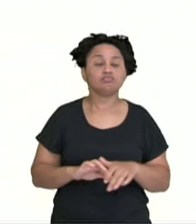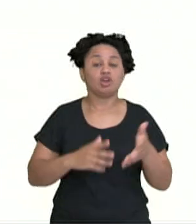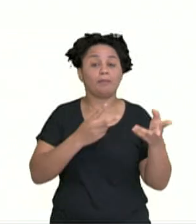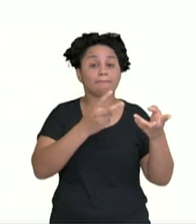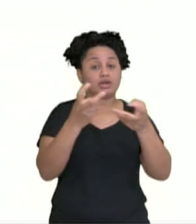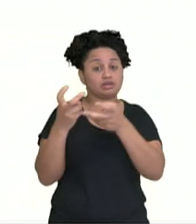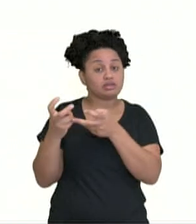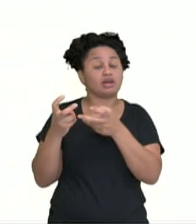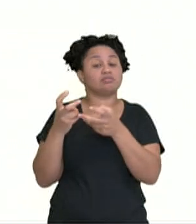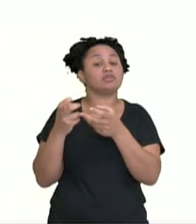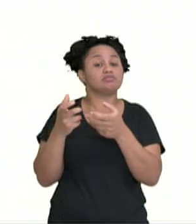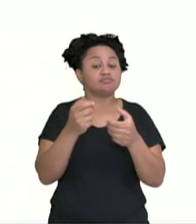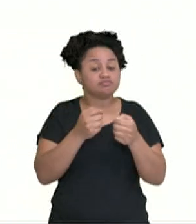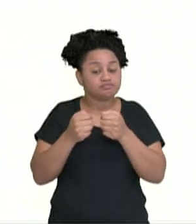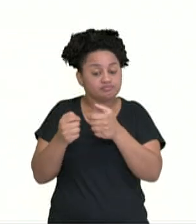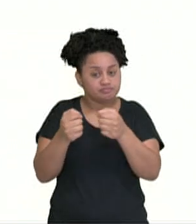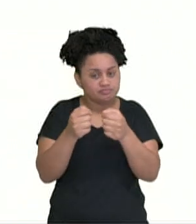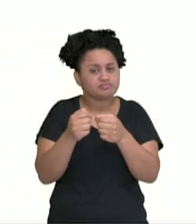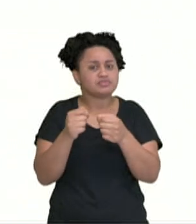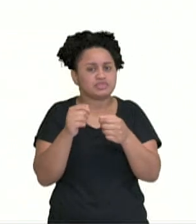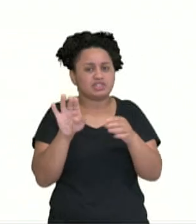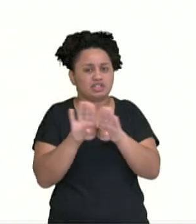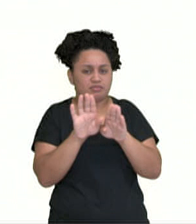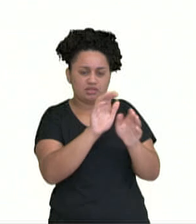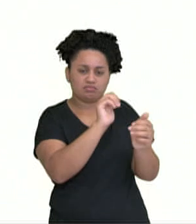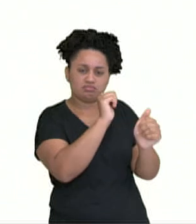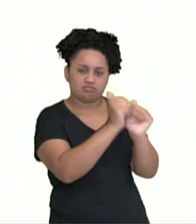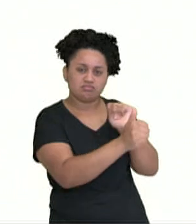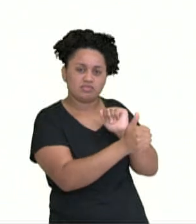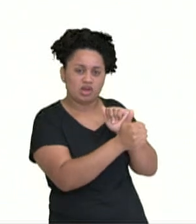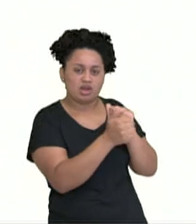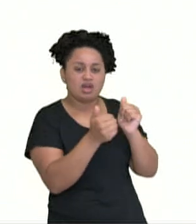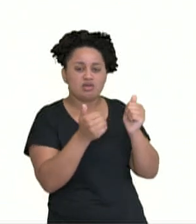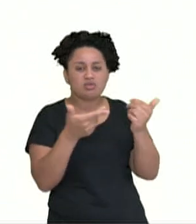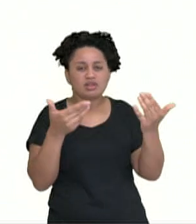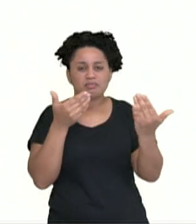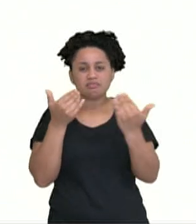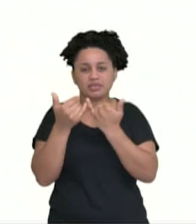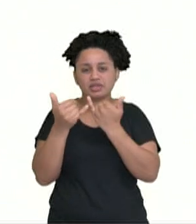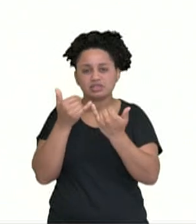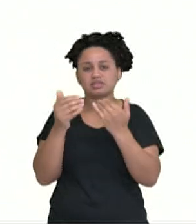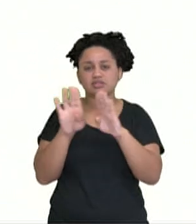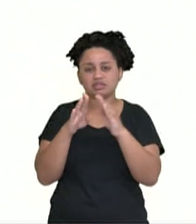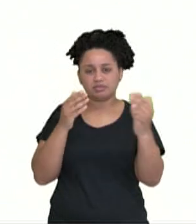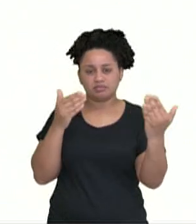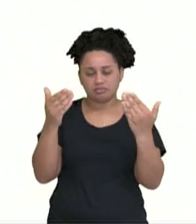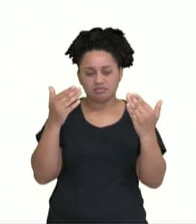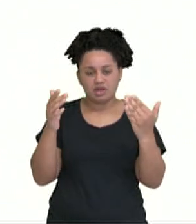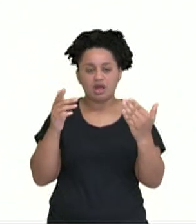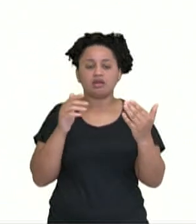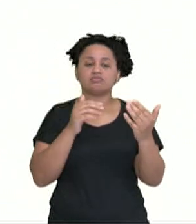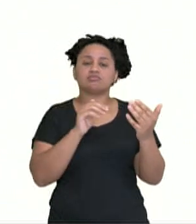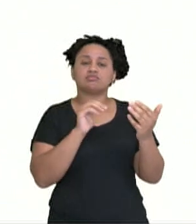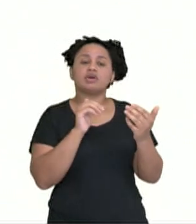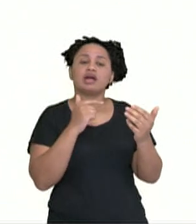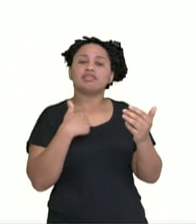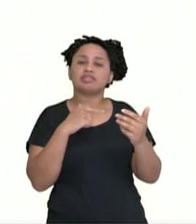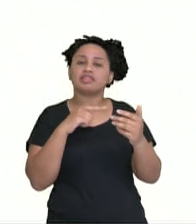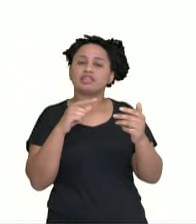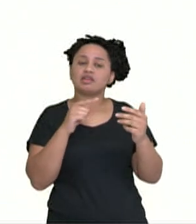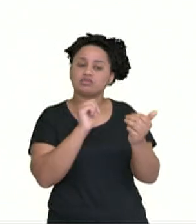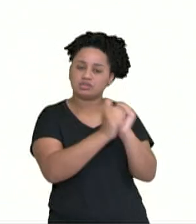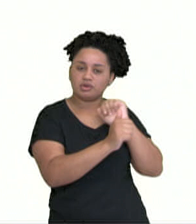jogos eletrônicos, assim como os esportes, outra semelhança que a gente pode perceber, né, movimentaram